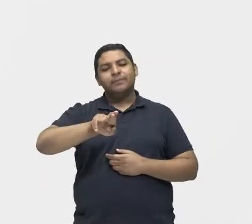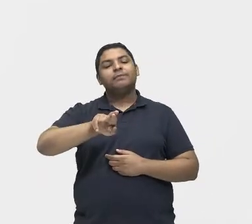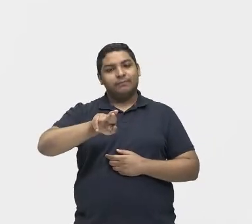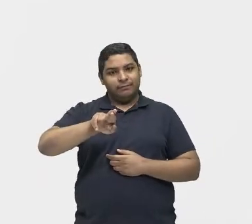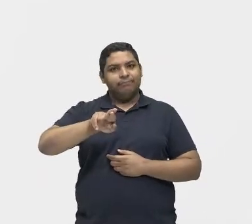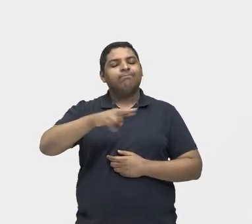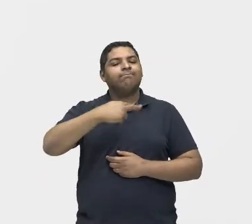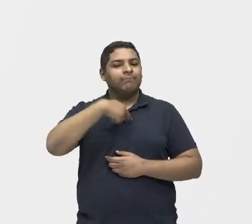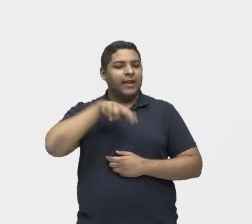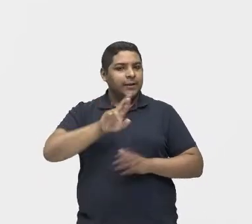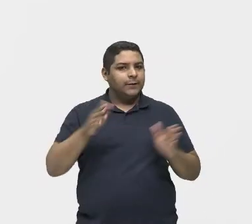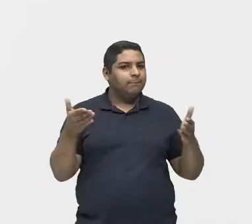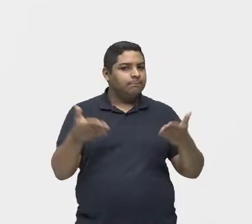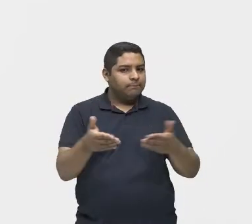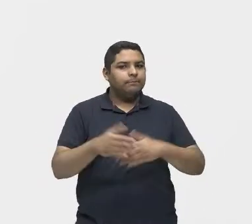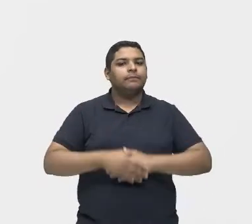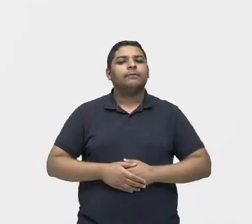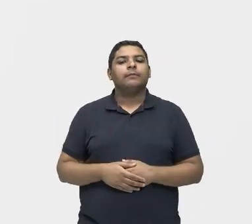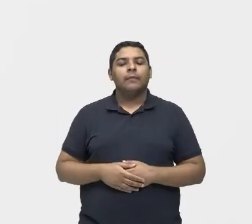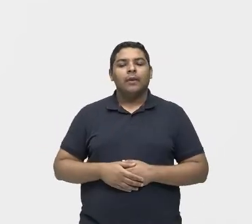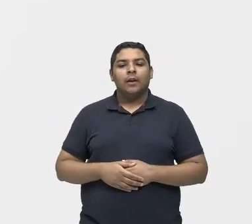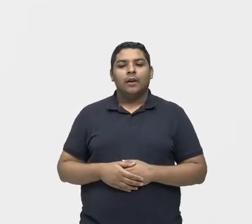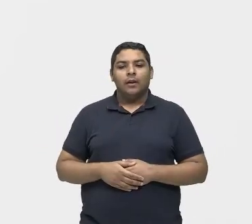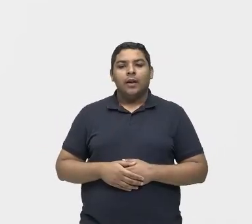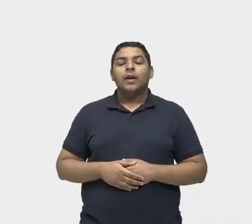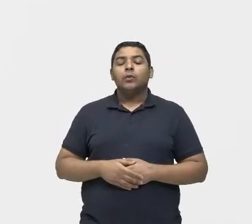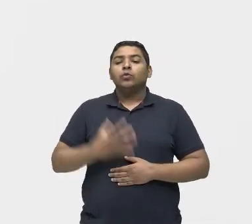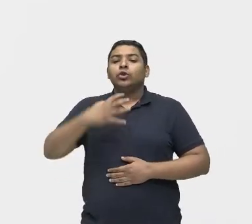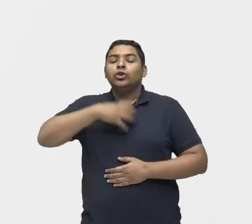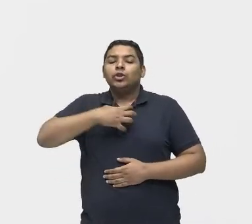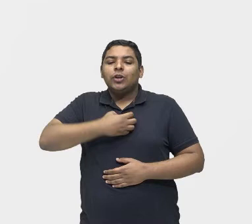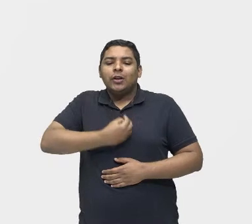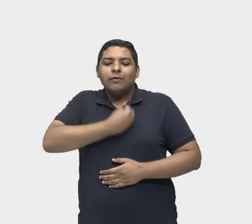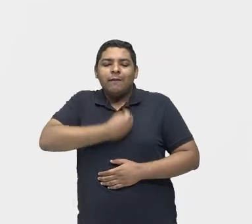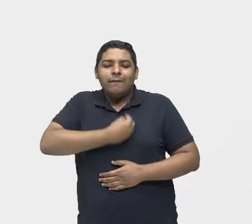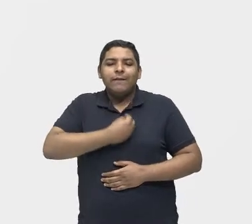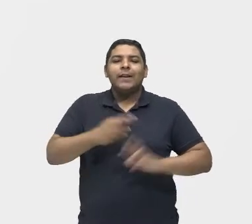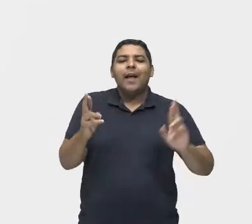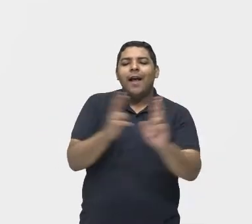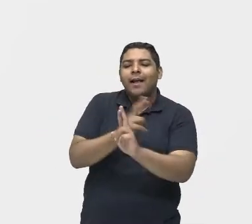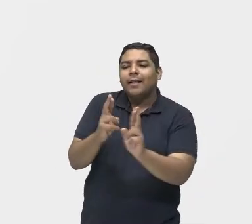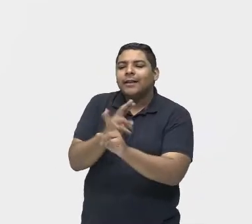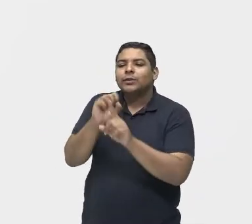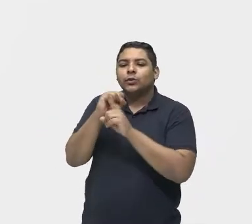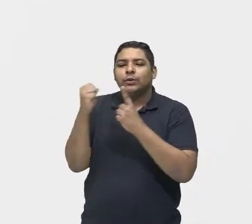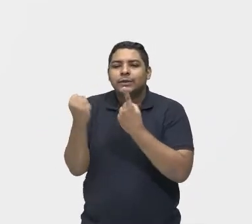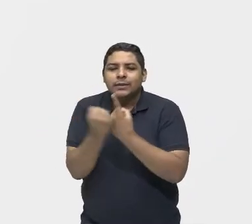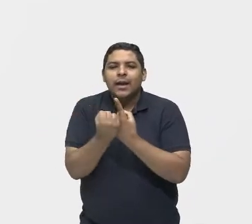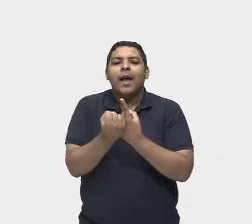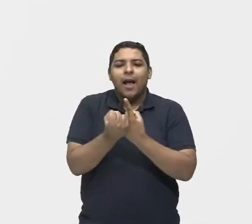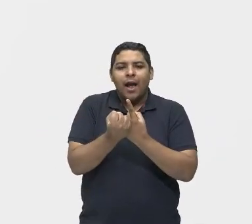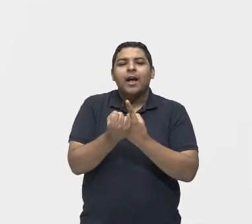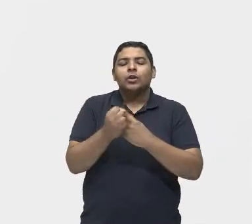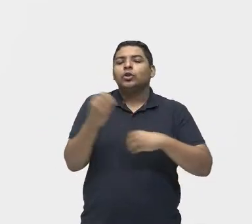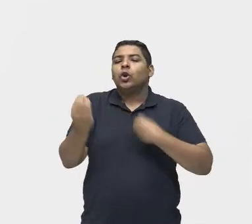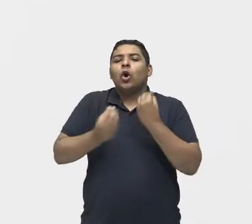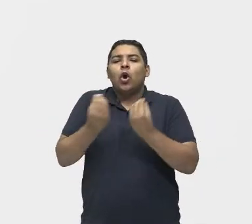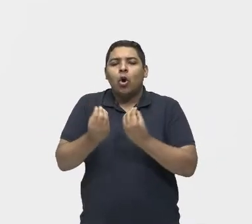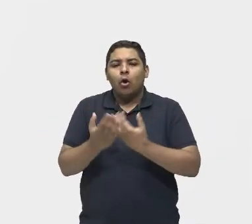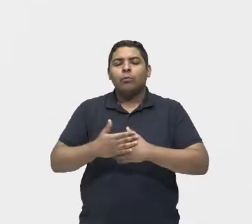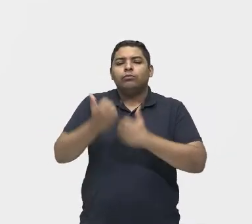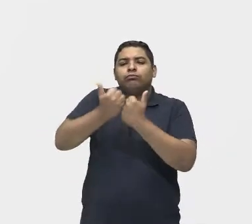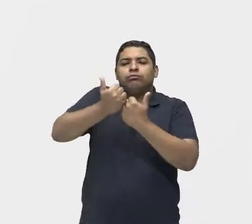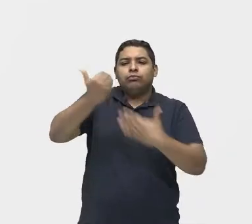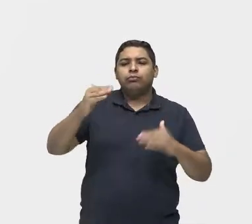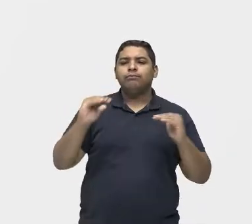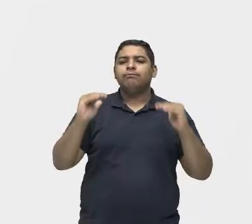aí. Ela foi capaz de determinar o modo de vida, as relações sociais e hierárquicas, direcionando todas as